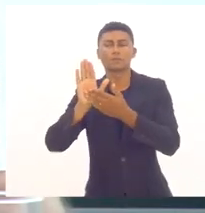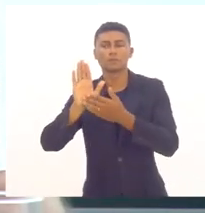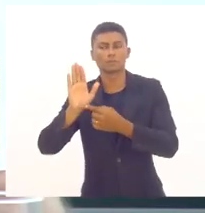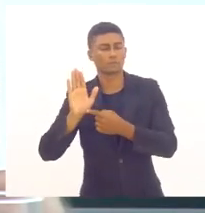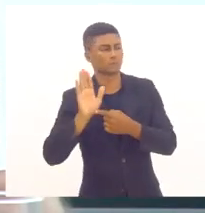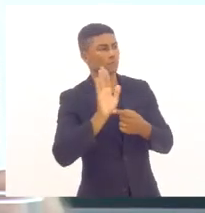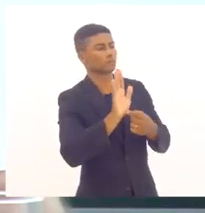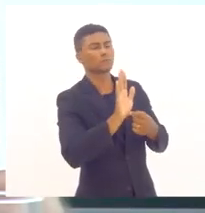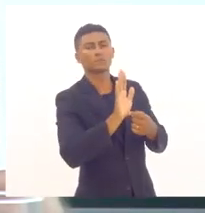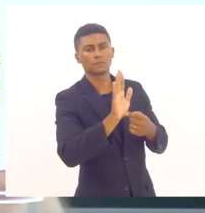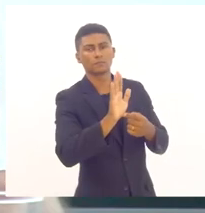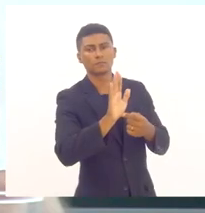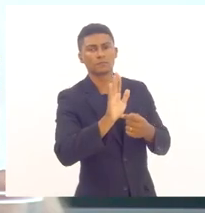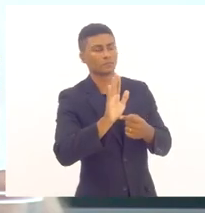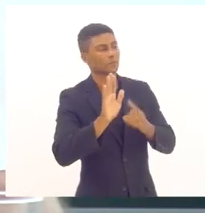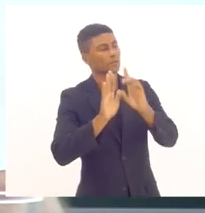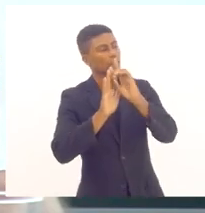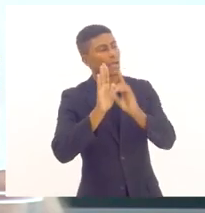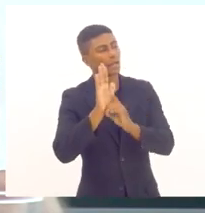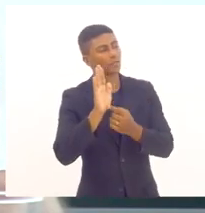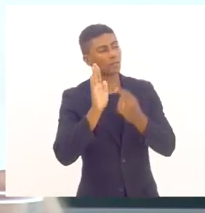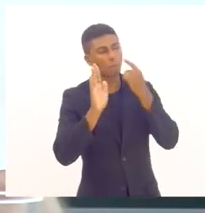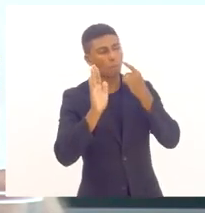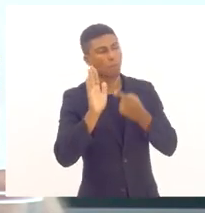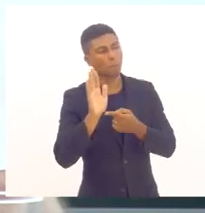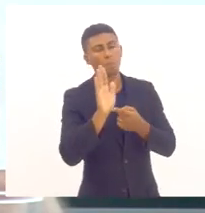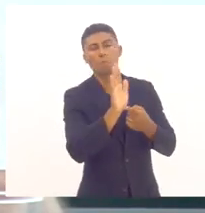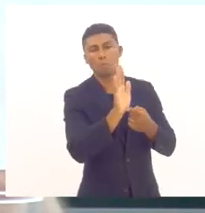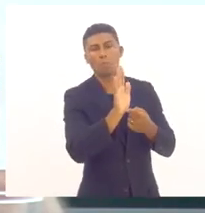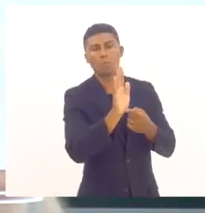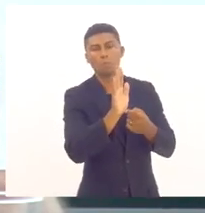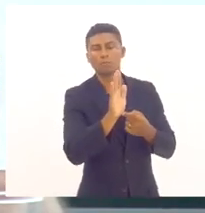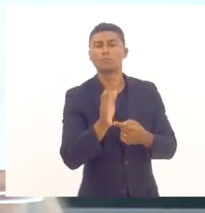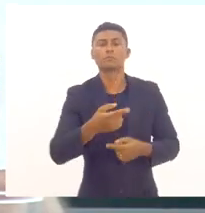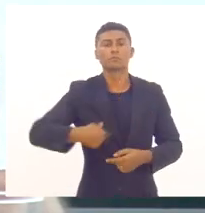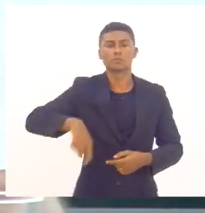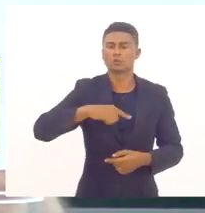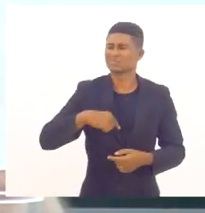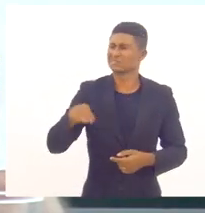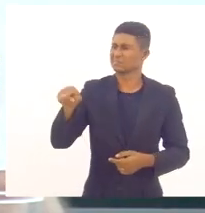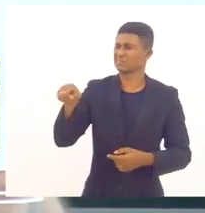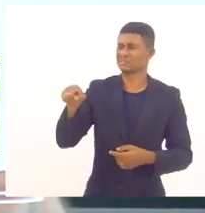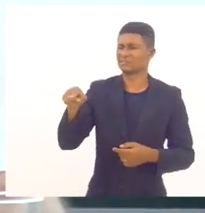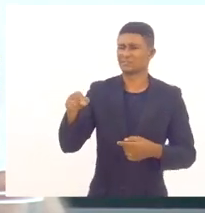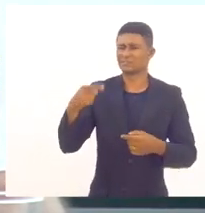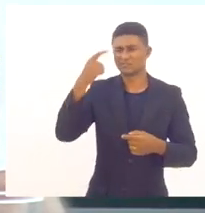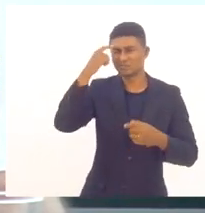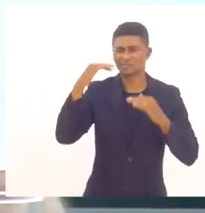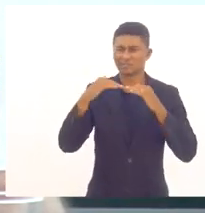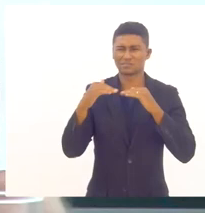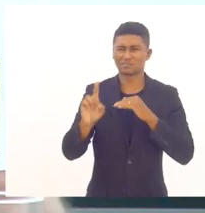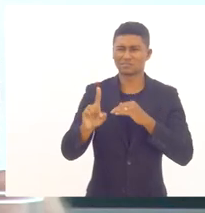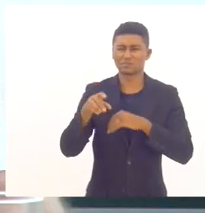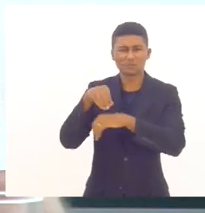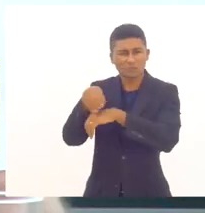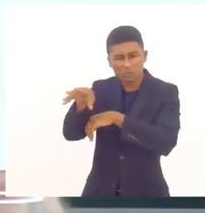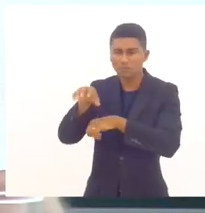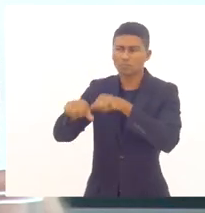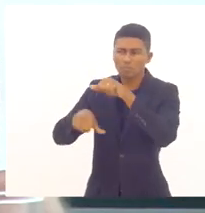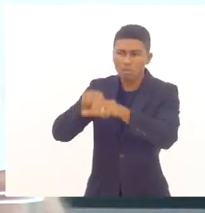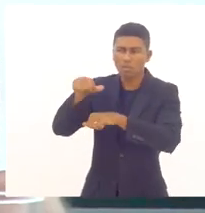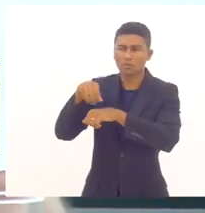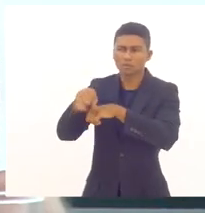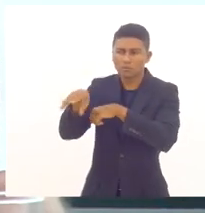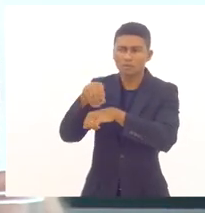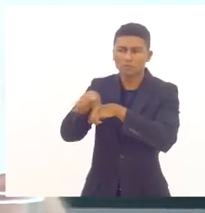inicial de decreto, que inicialmente a gente discordou de várias coisas, sugerimos algumas mudanças